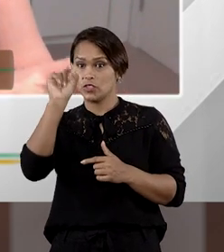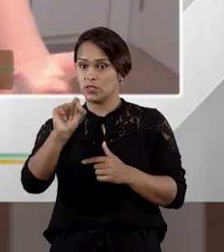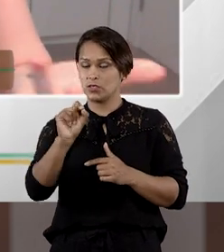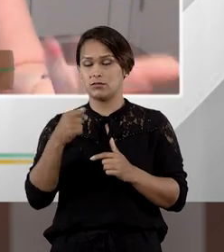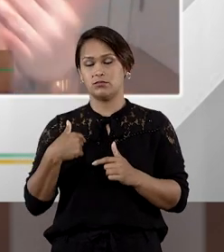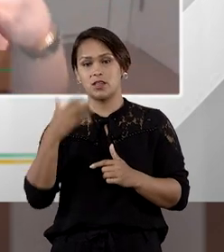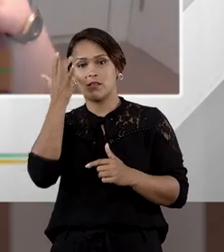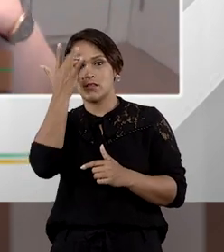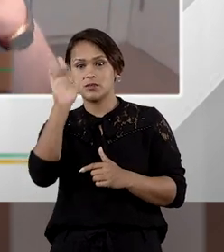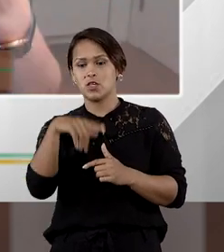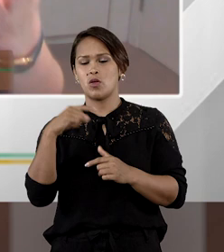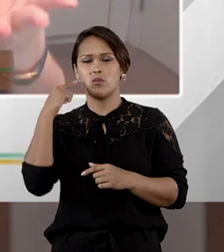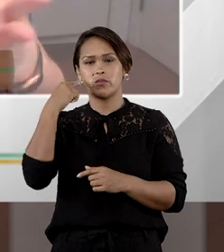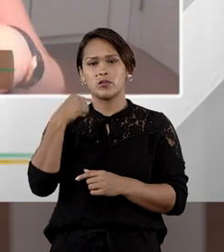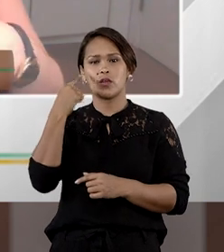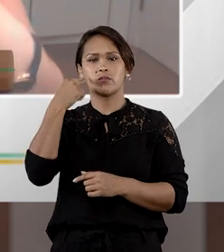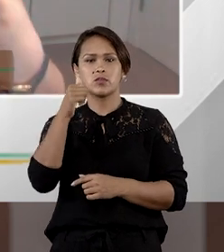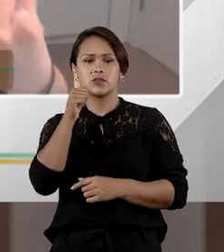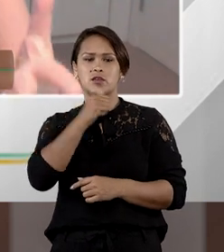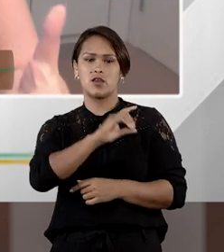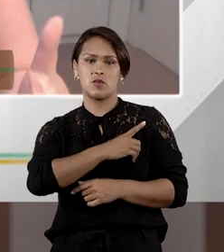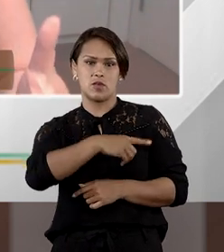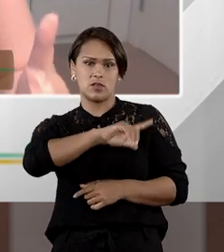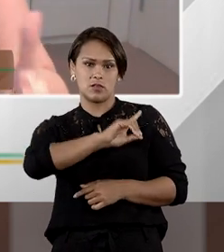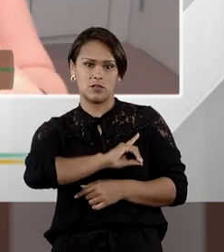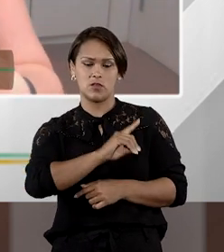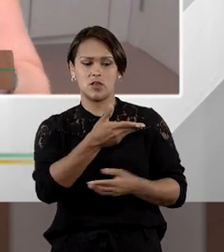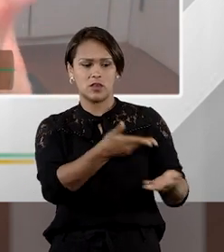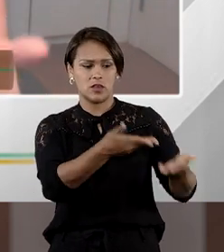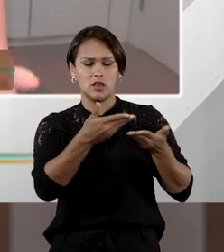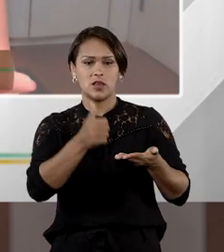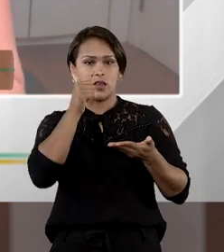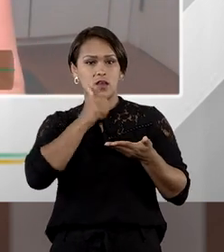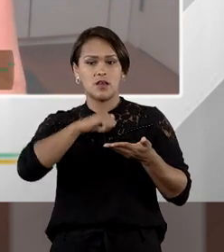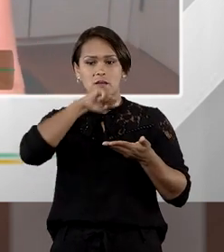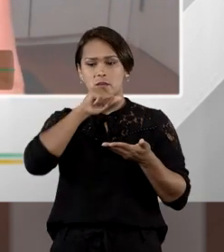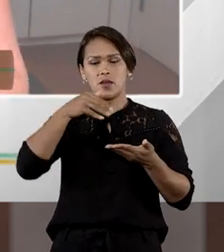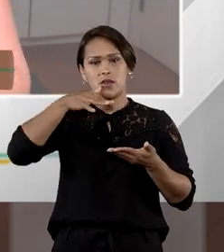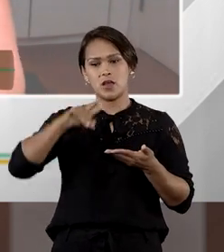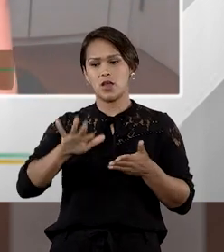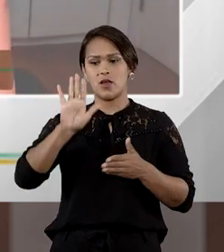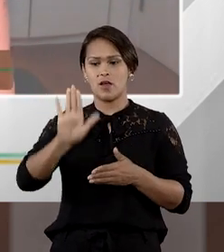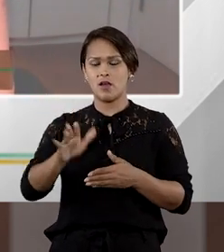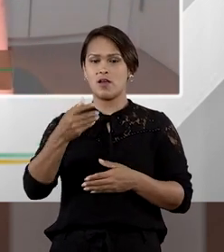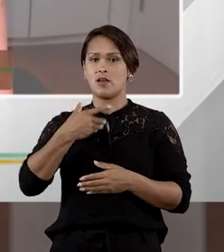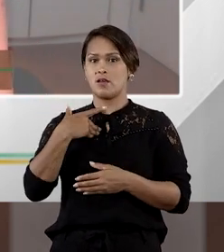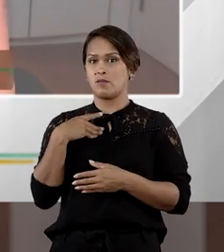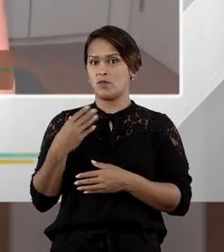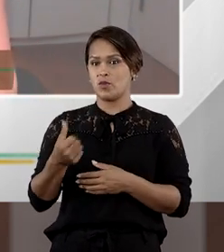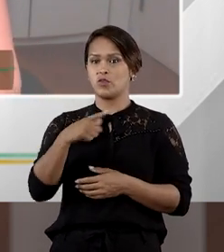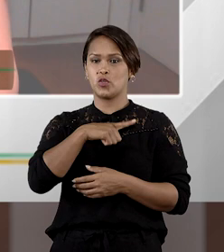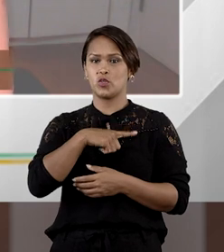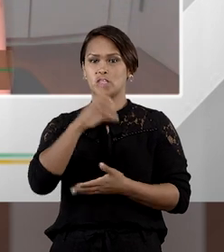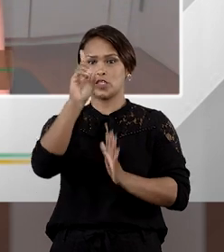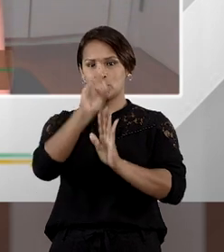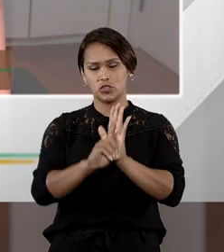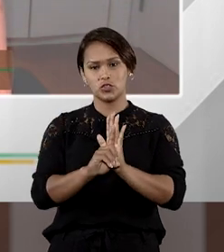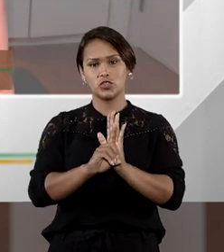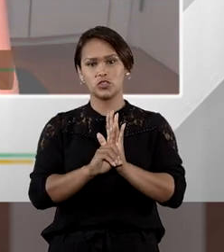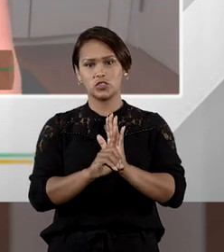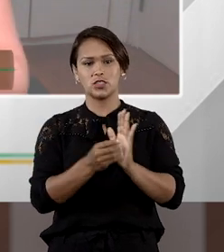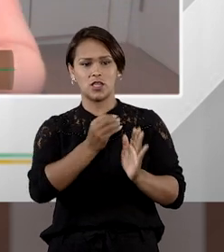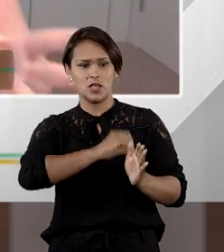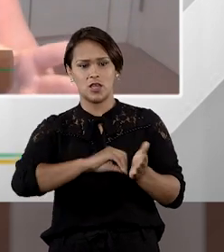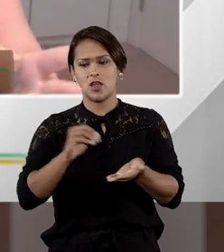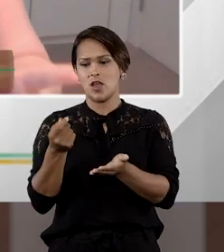né, um advogado, uma defensora receba a mãe de uma criança contando: olha, meu filho tem direito à pensão alimentícia de um salário